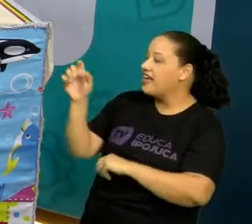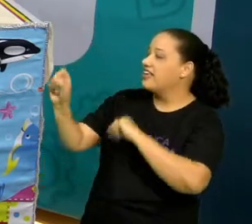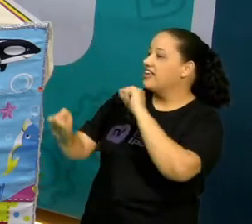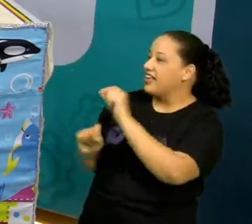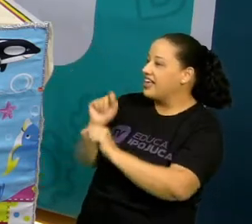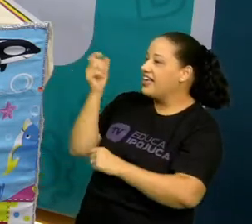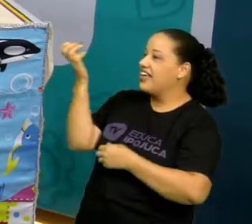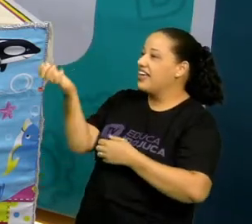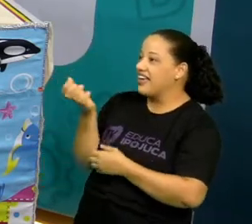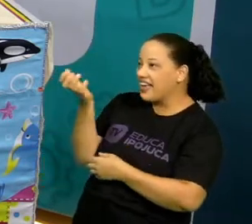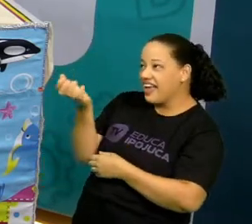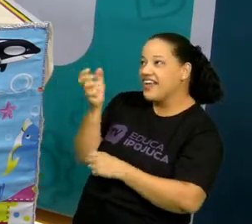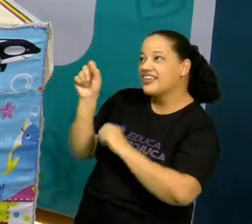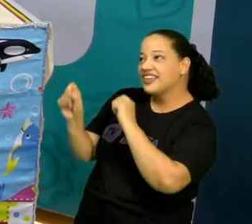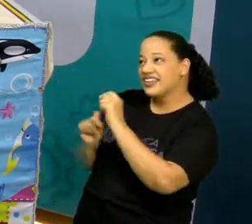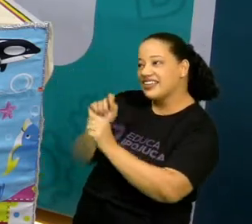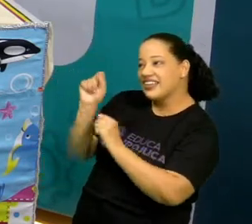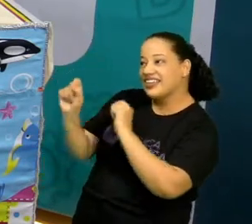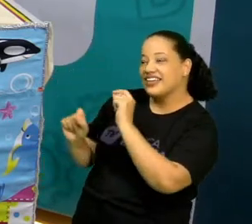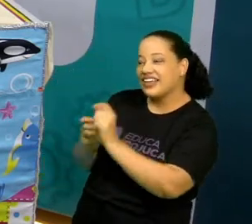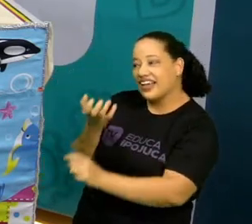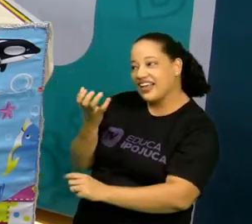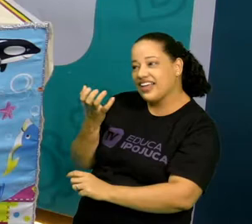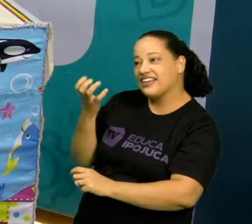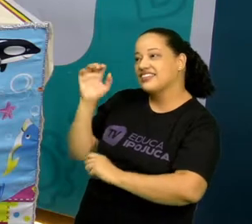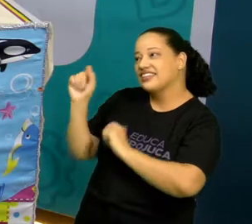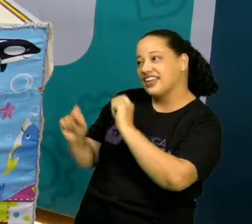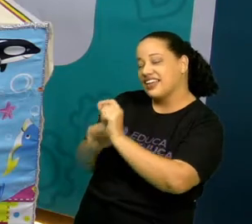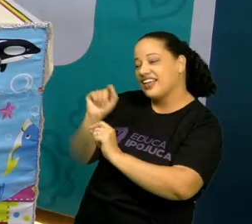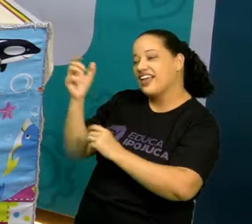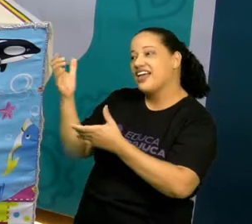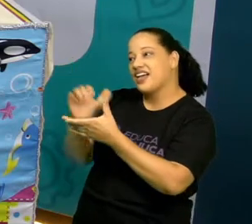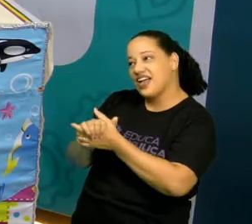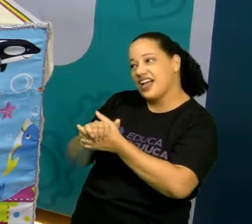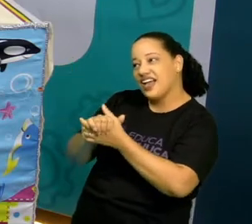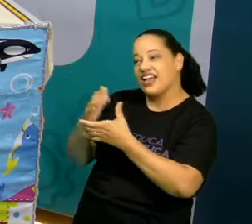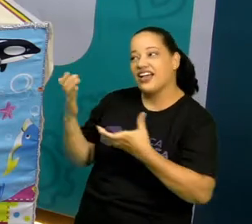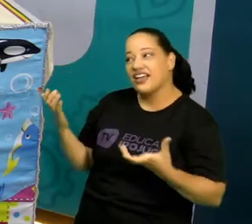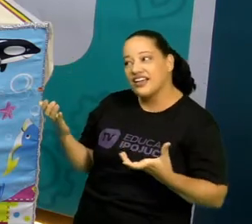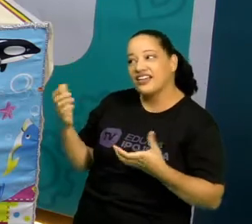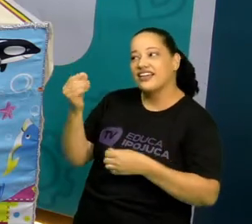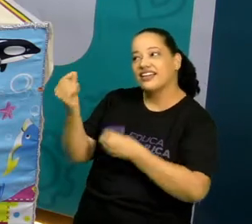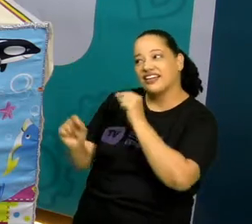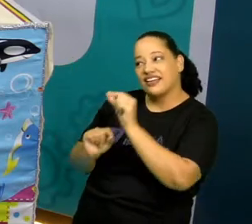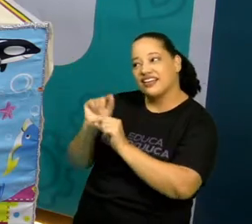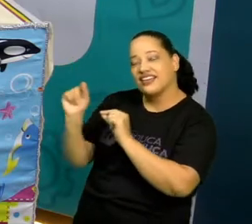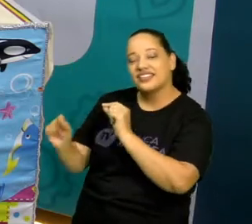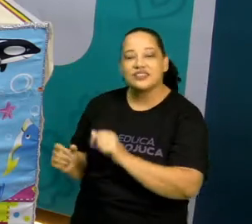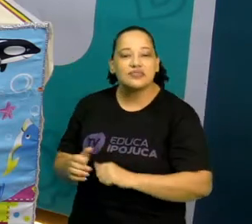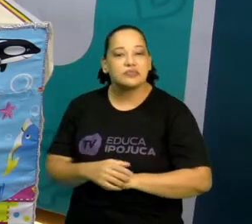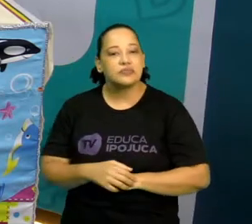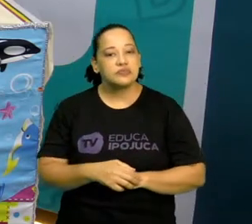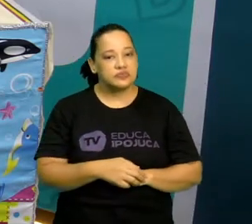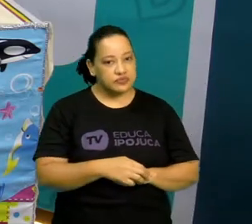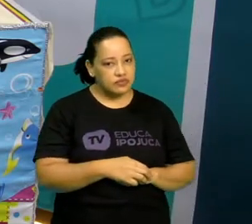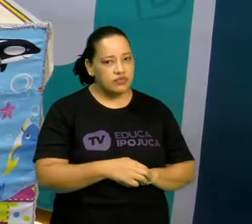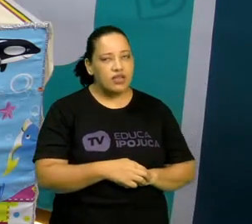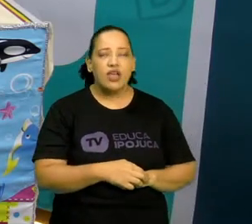quer, quem quer casar comigo? Aí ela ouviu quando disse: